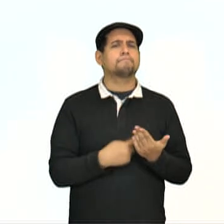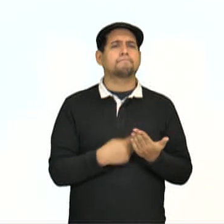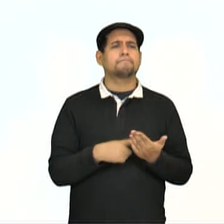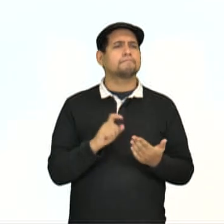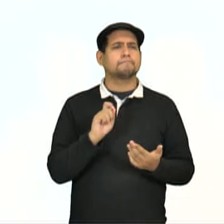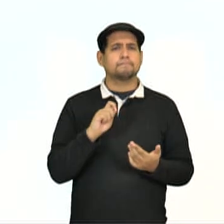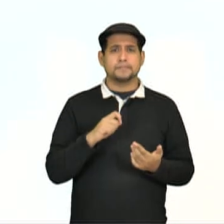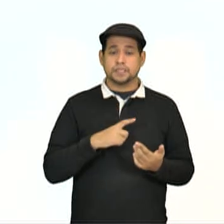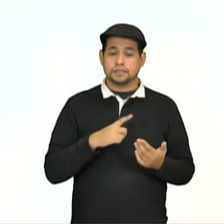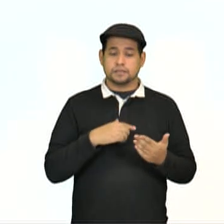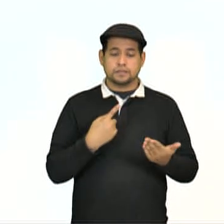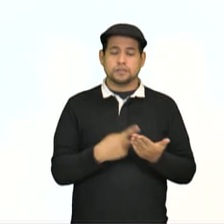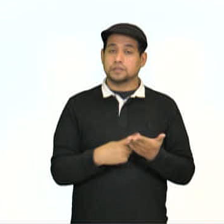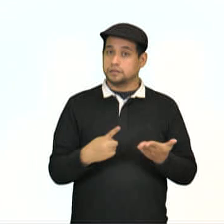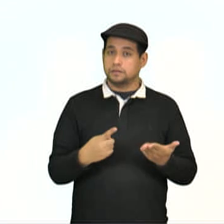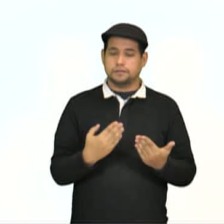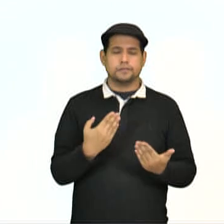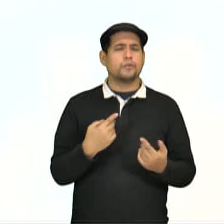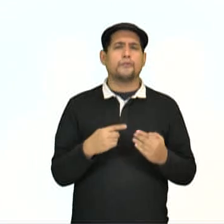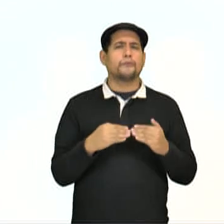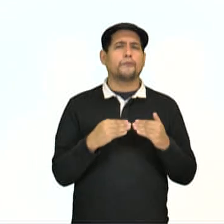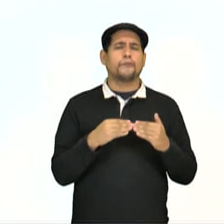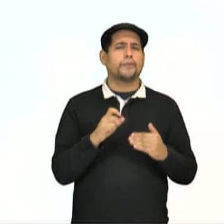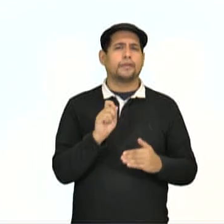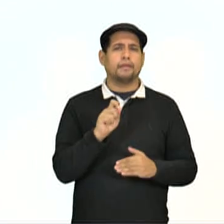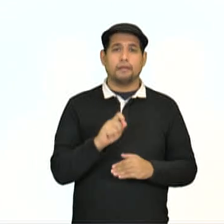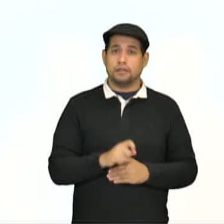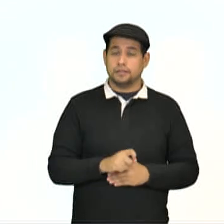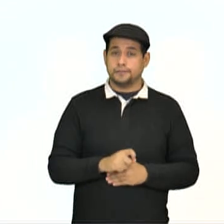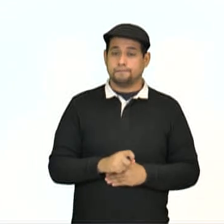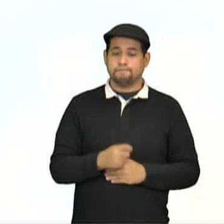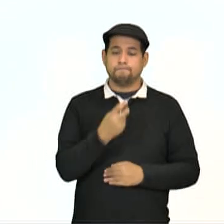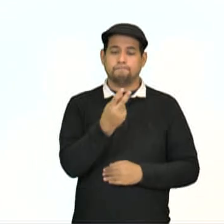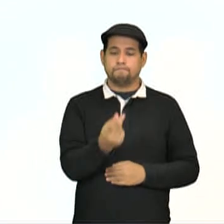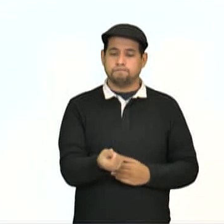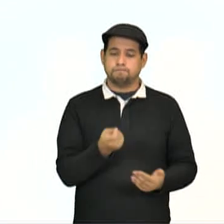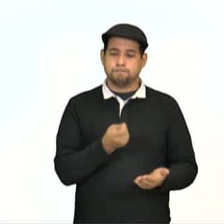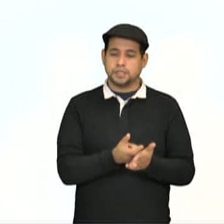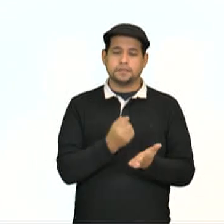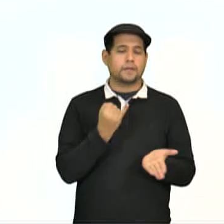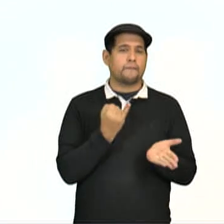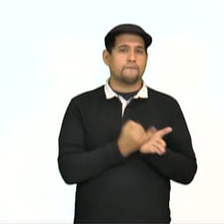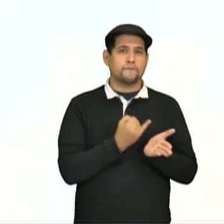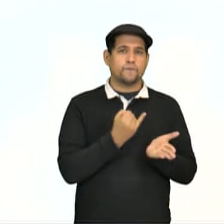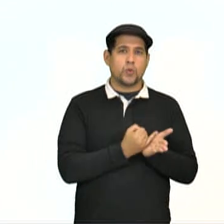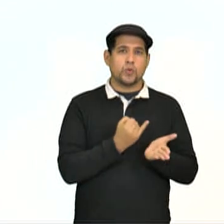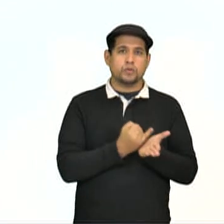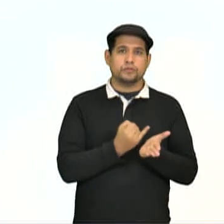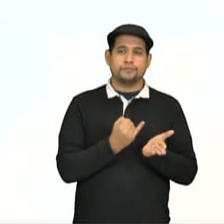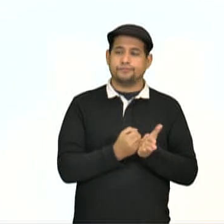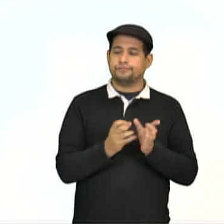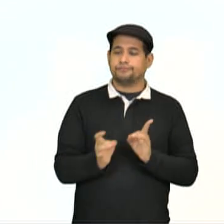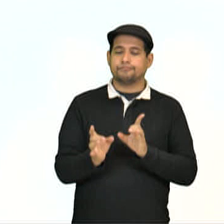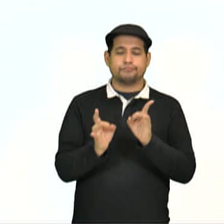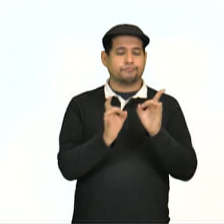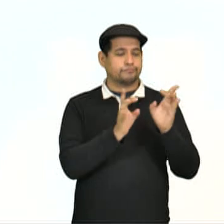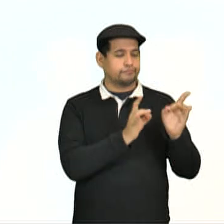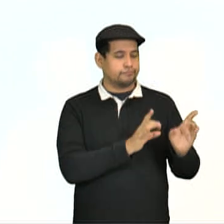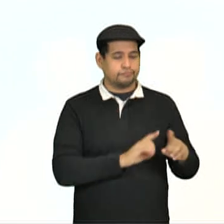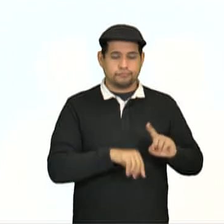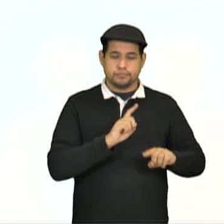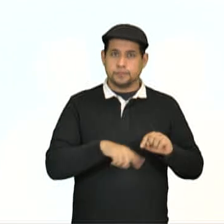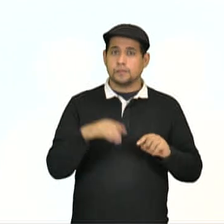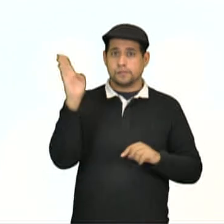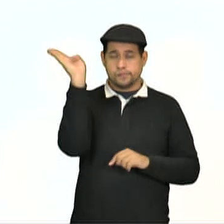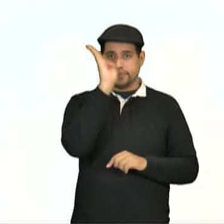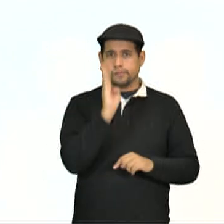vão ser estabelecidos nesse tratado os preços de impostos na importação de produtos para o Brasil.